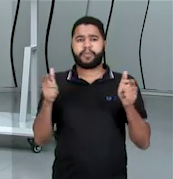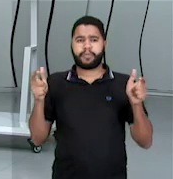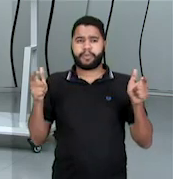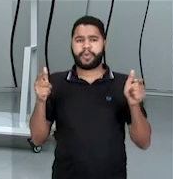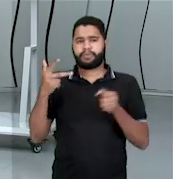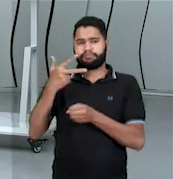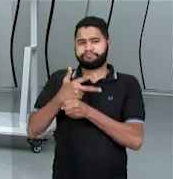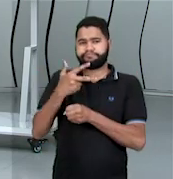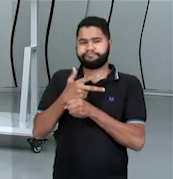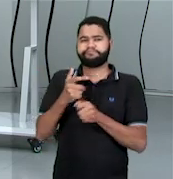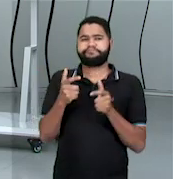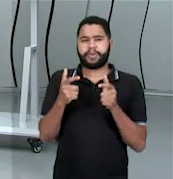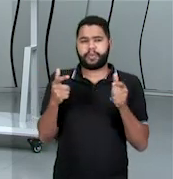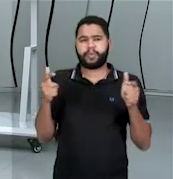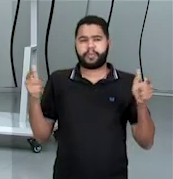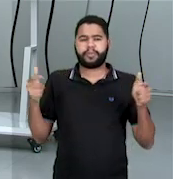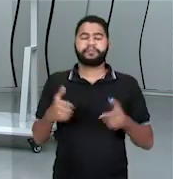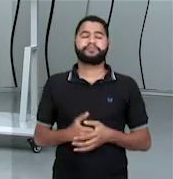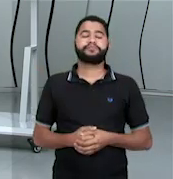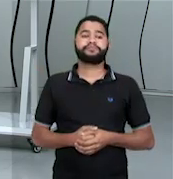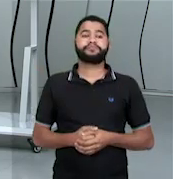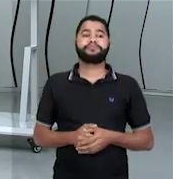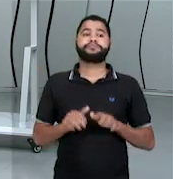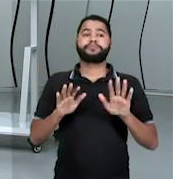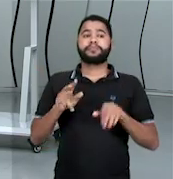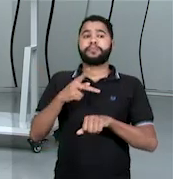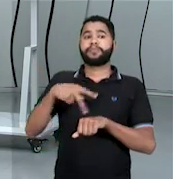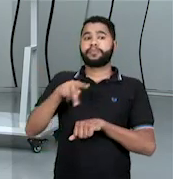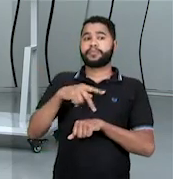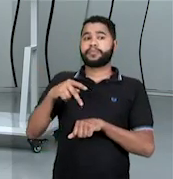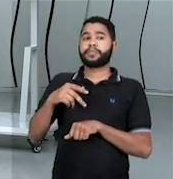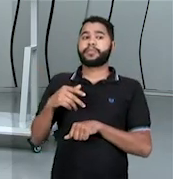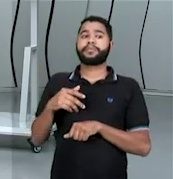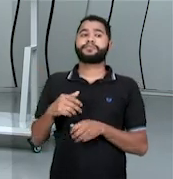de expectativa de vida muito maior. Já nos países